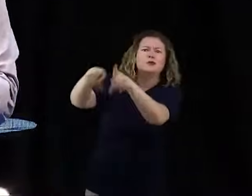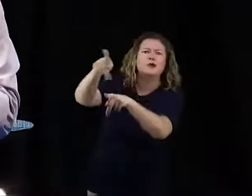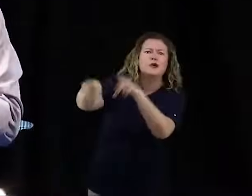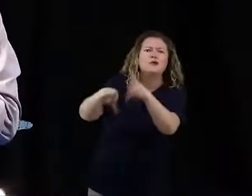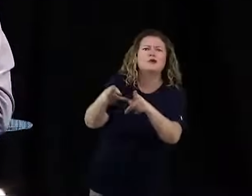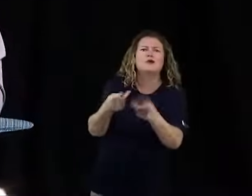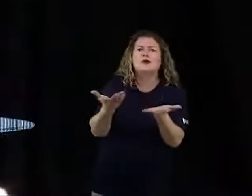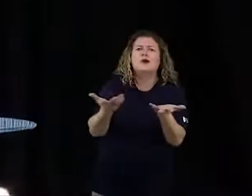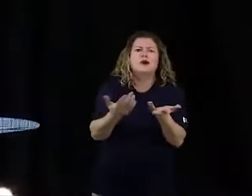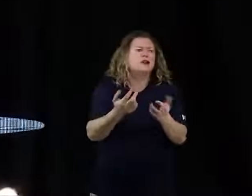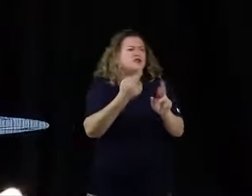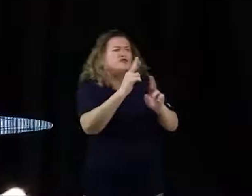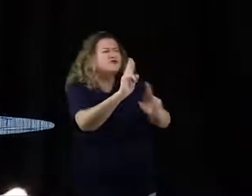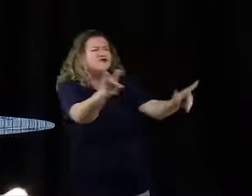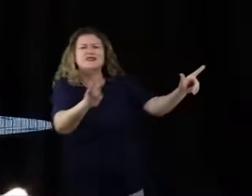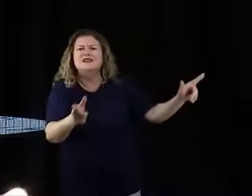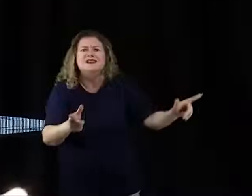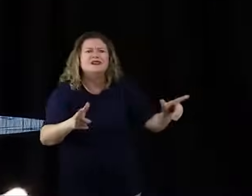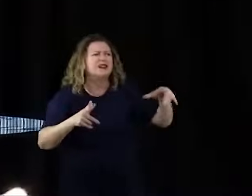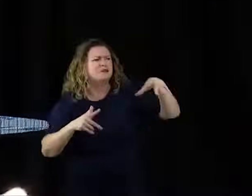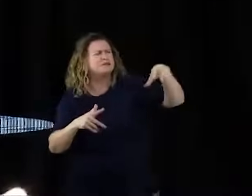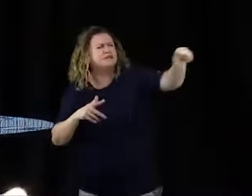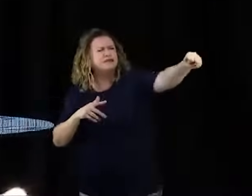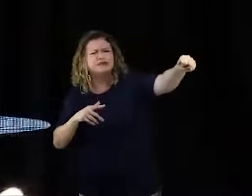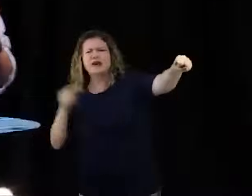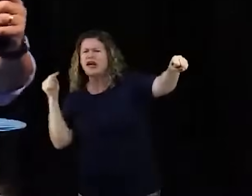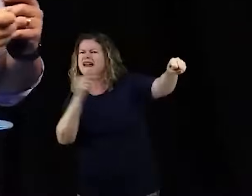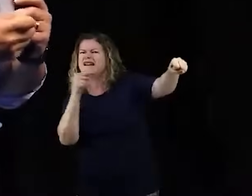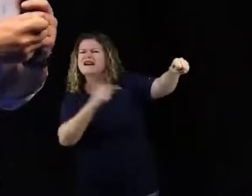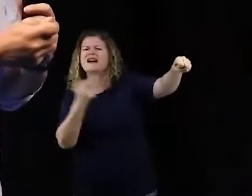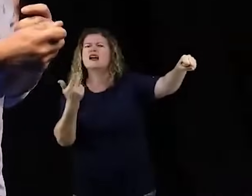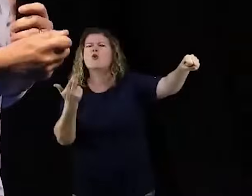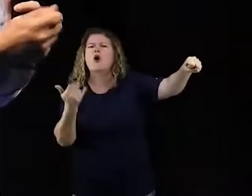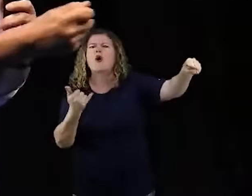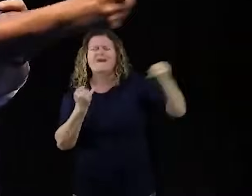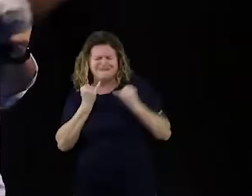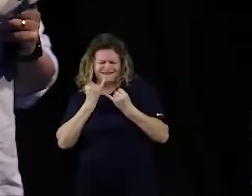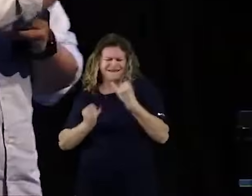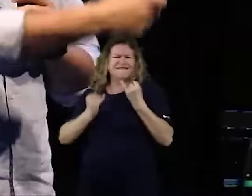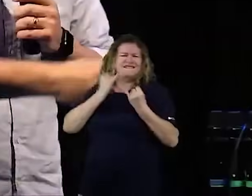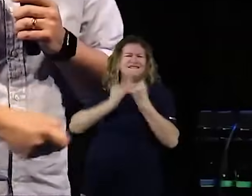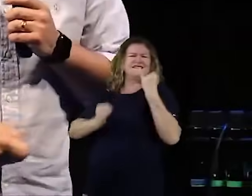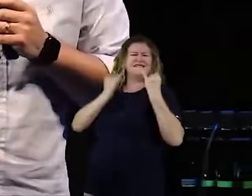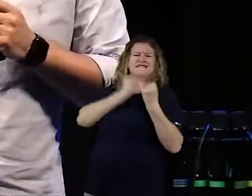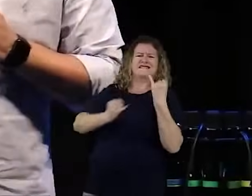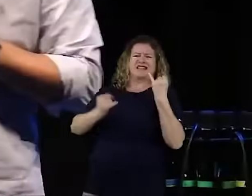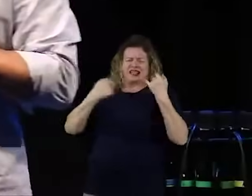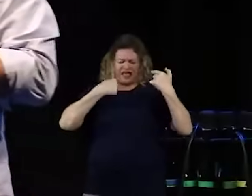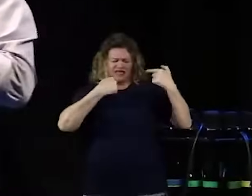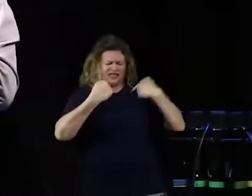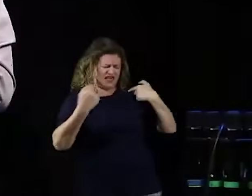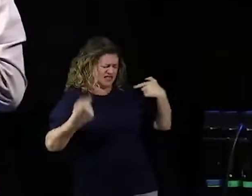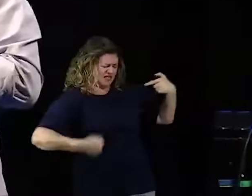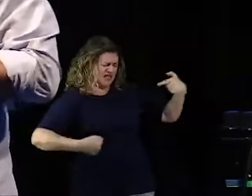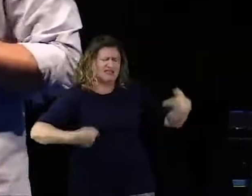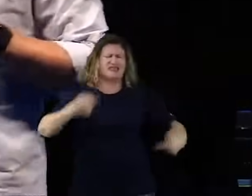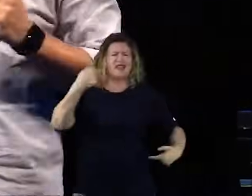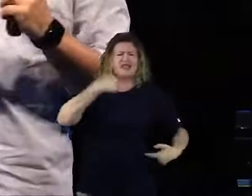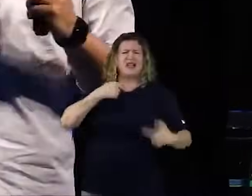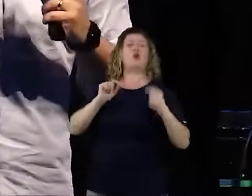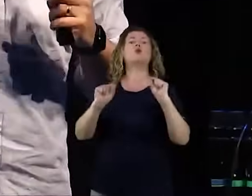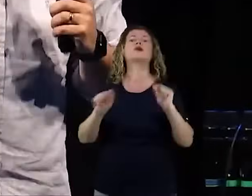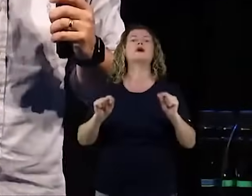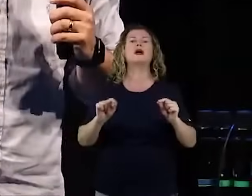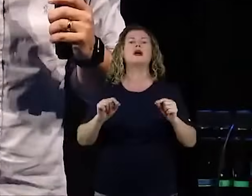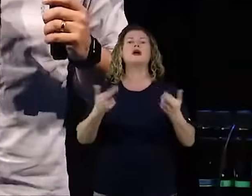espinhos na vossa carne serão como aguilhões nas nossas nas suas virilhas pensa você com a